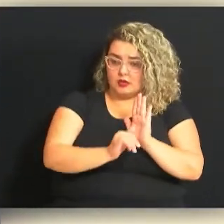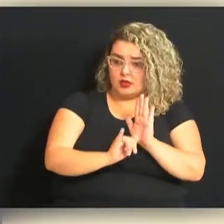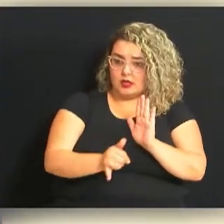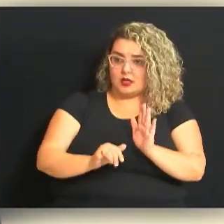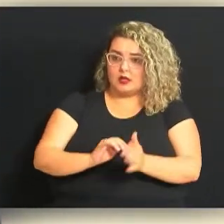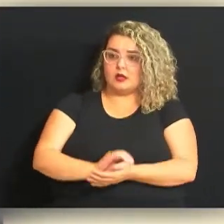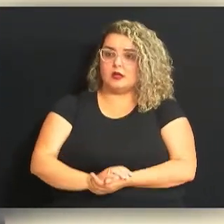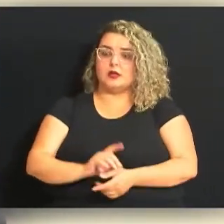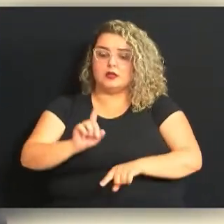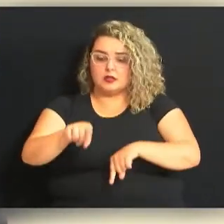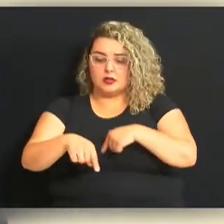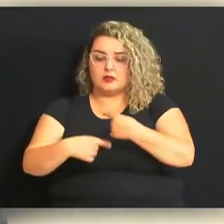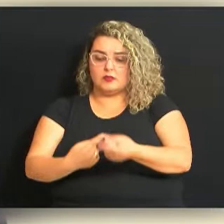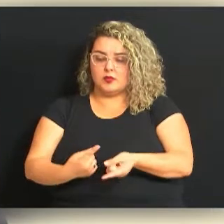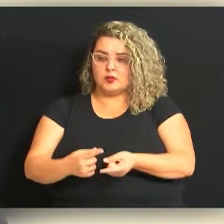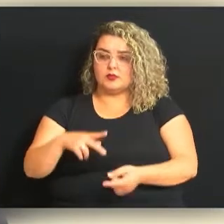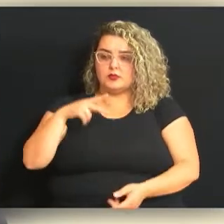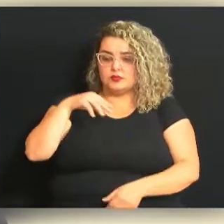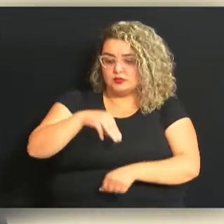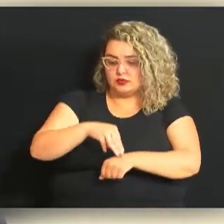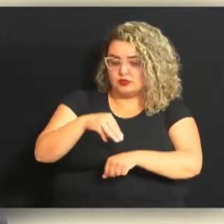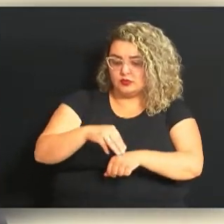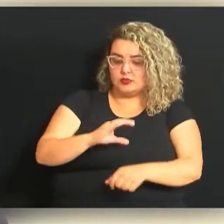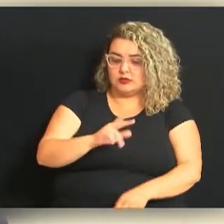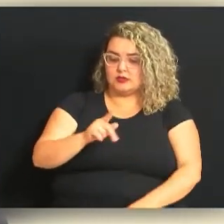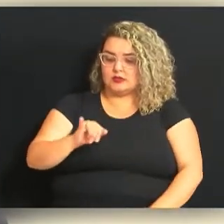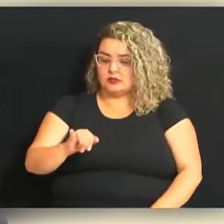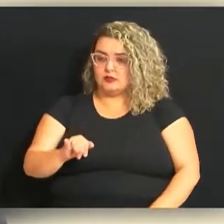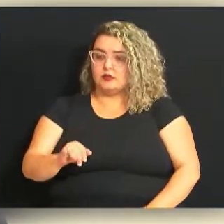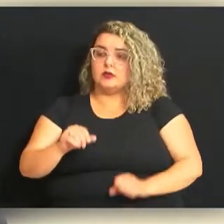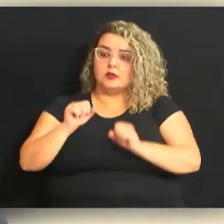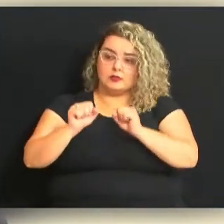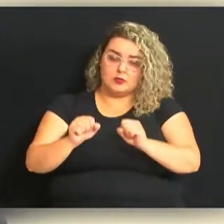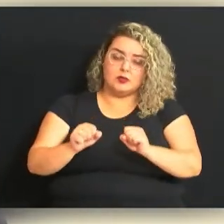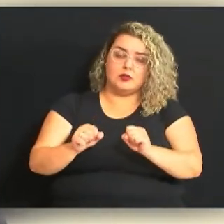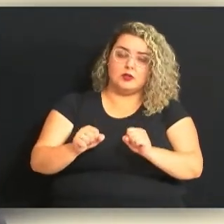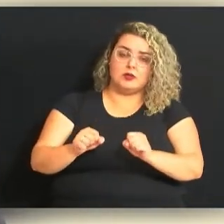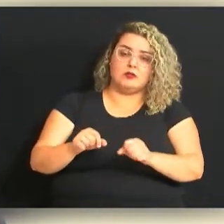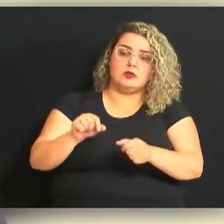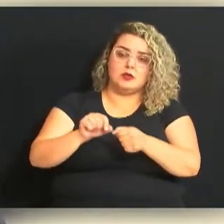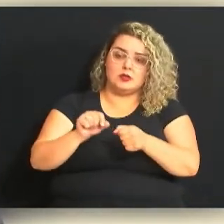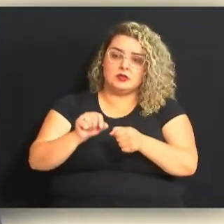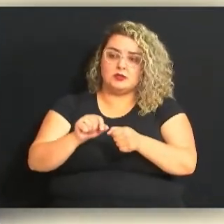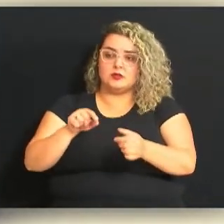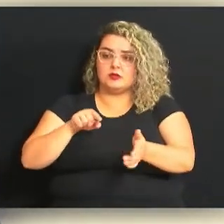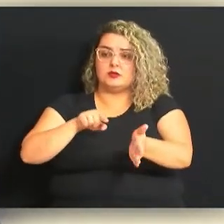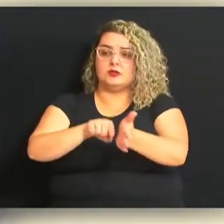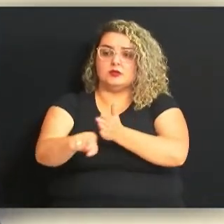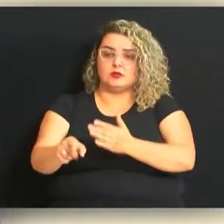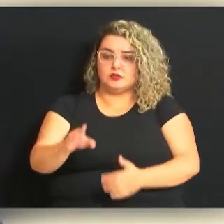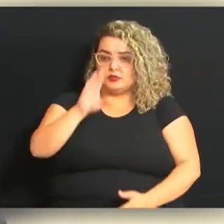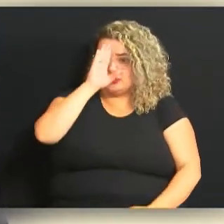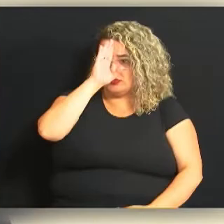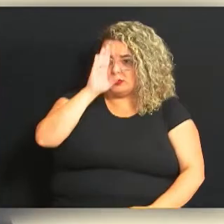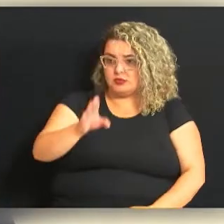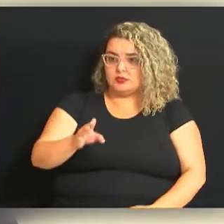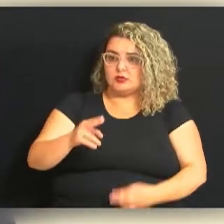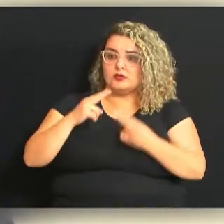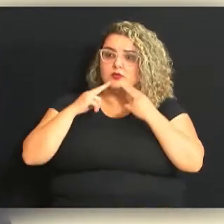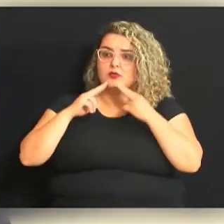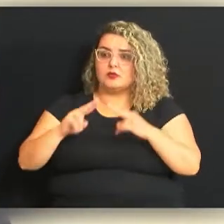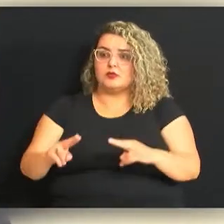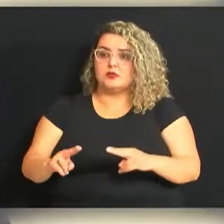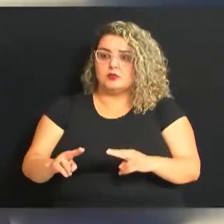Na sequência, os demais membros da CPI também poderão formular suas perguntas diretamente à testemunha